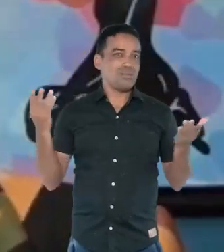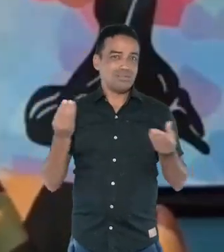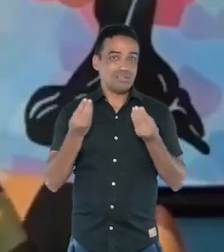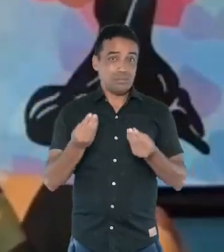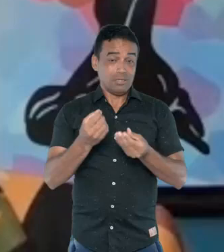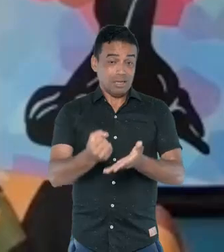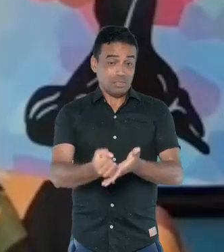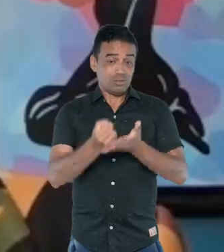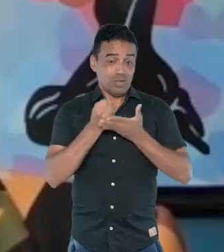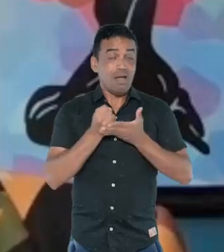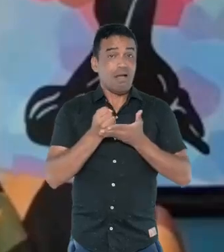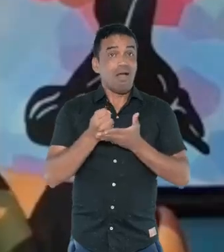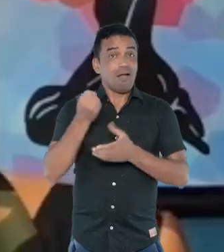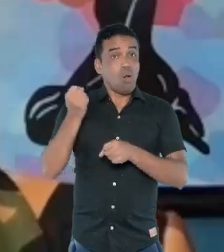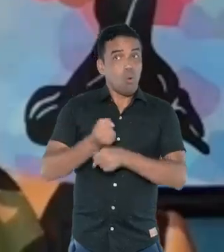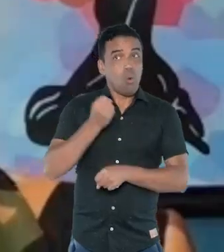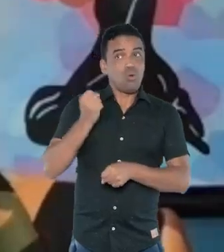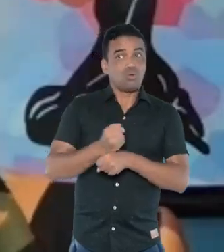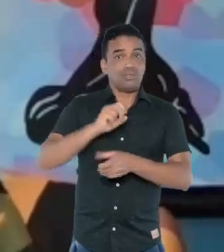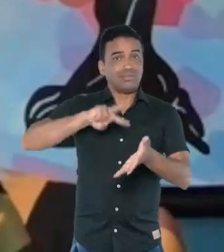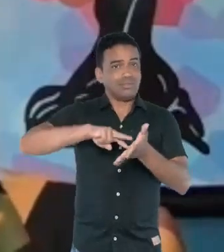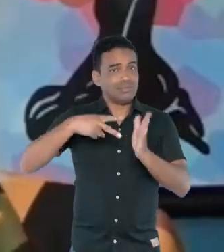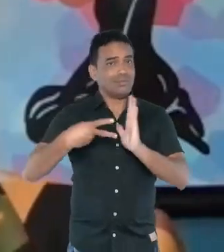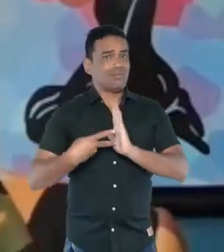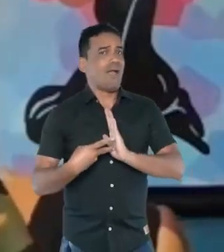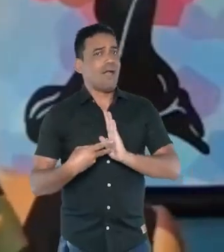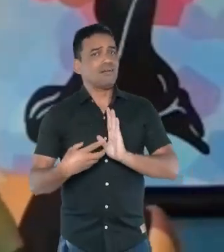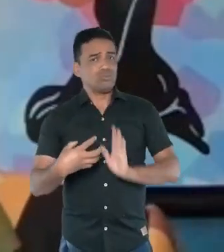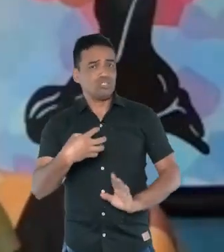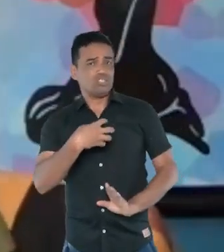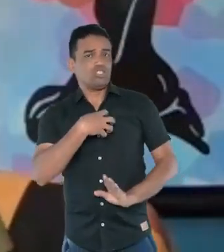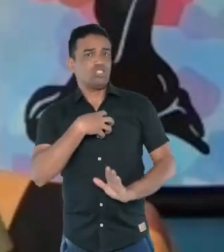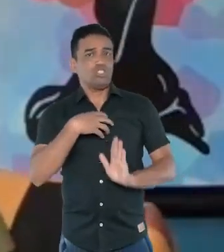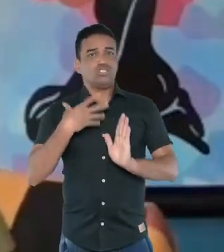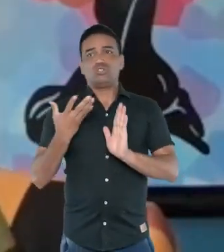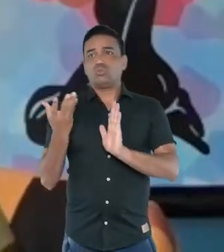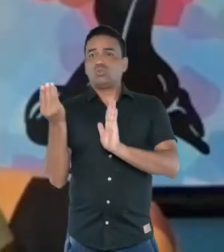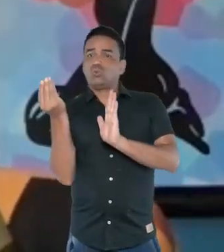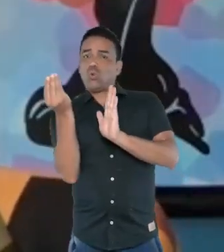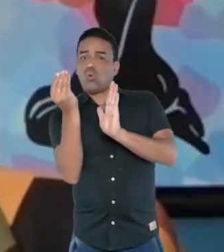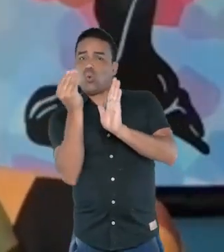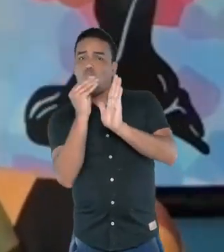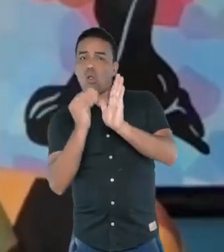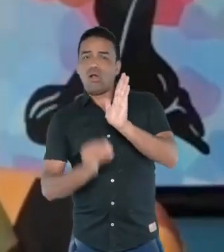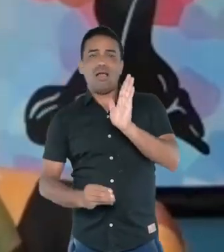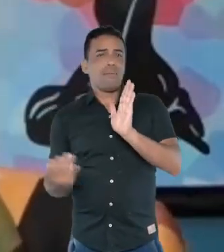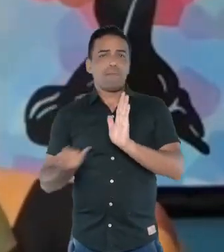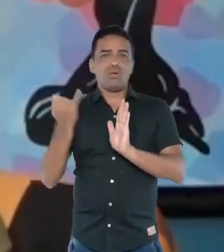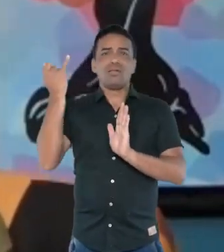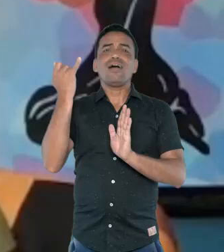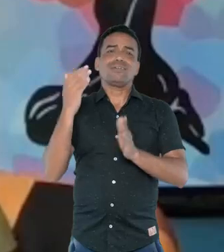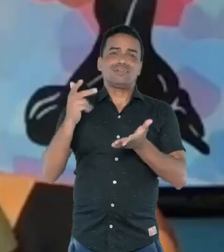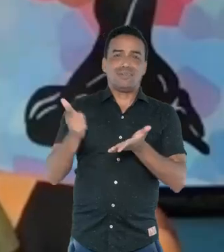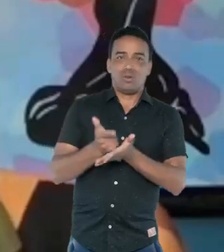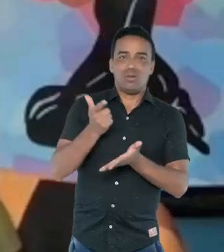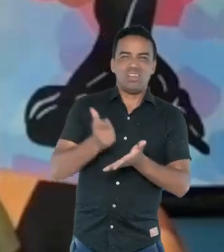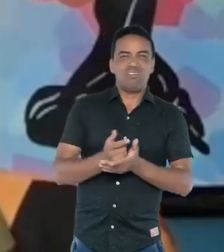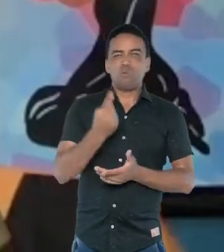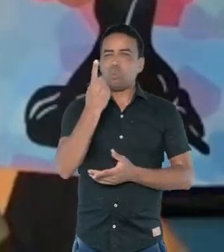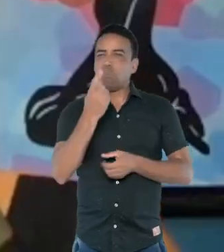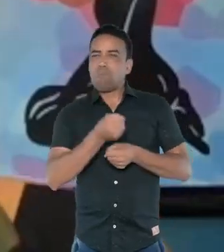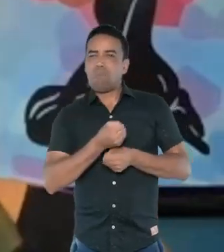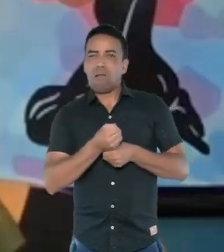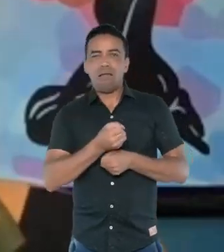nos ajudar a construir sentido, a construir conteúdo para esse livro. Então foi uma jornada pouco mais de um ano,